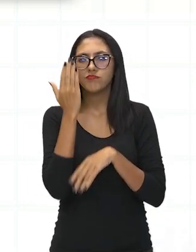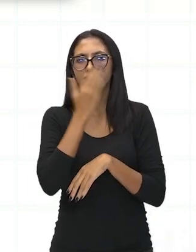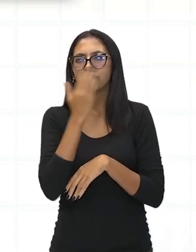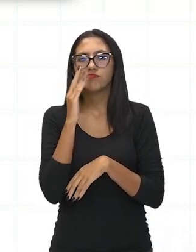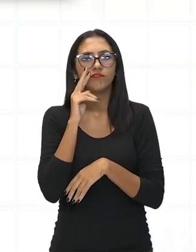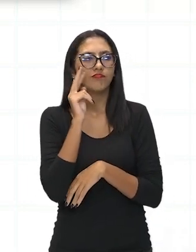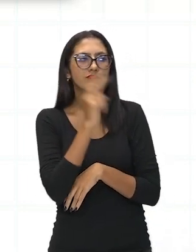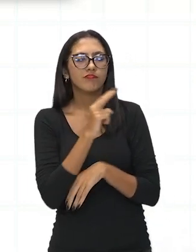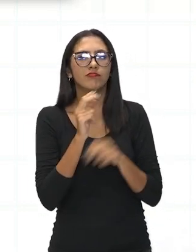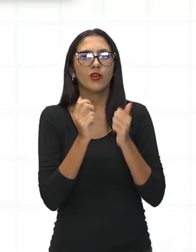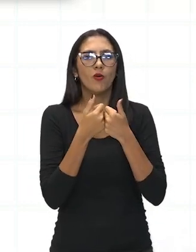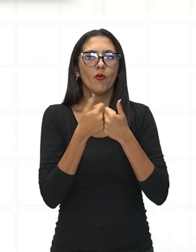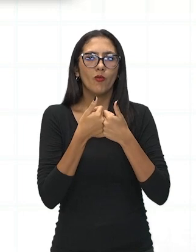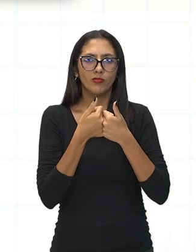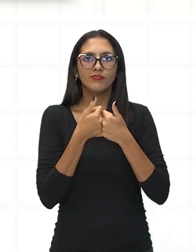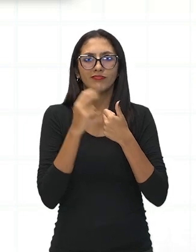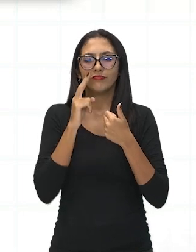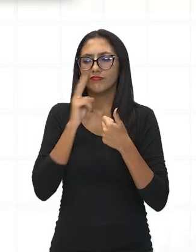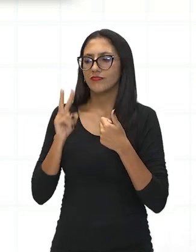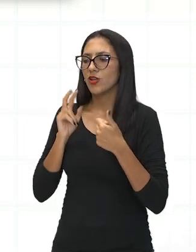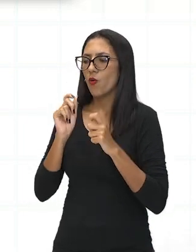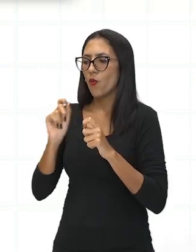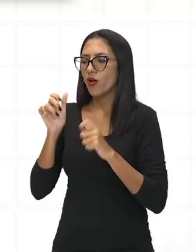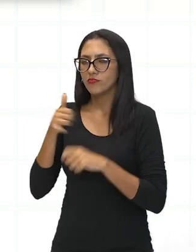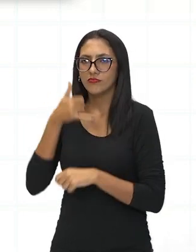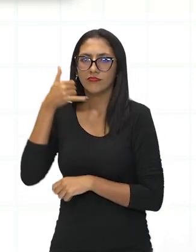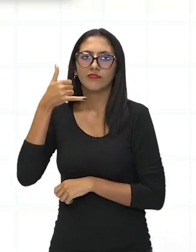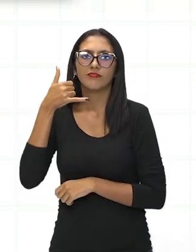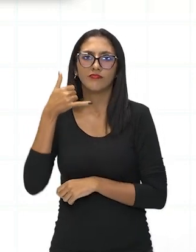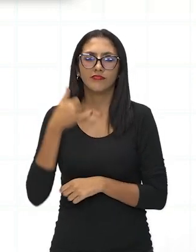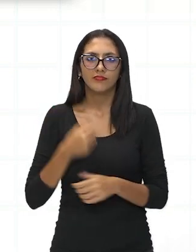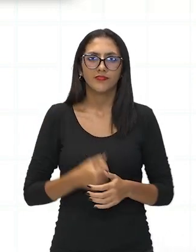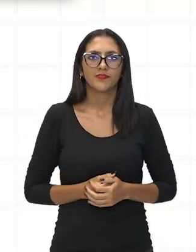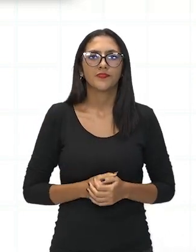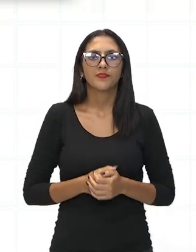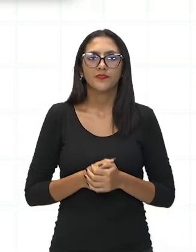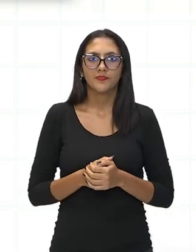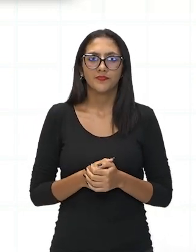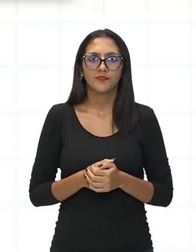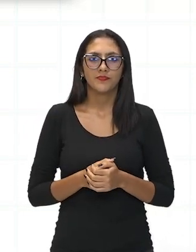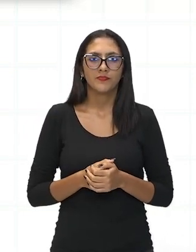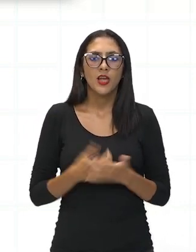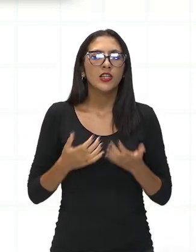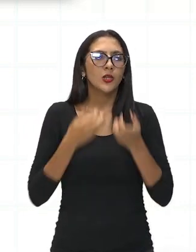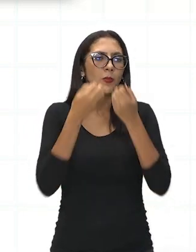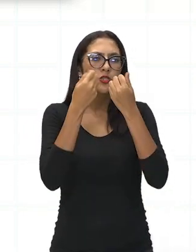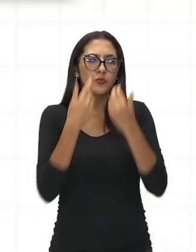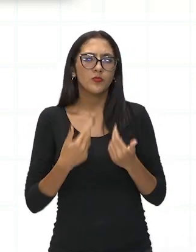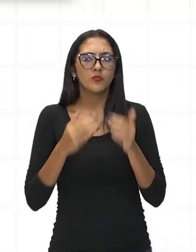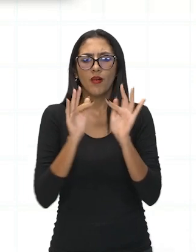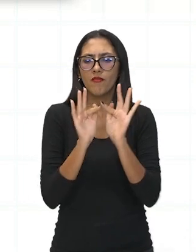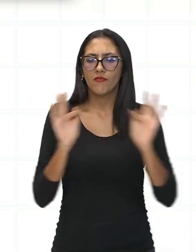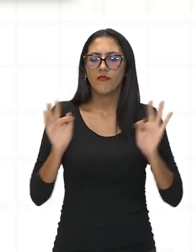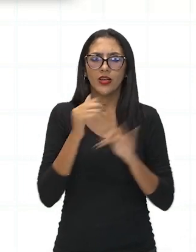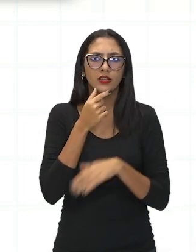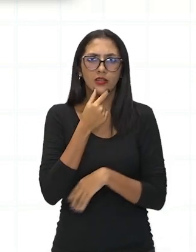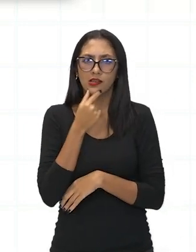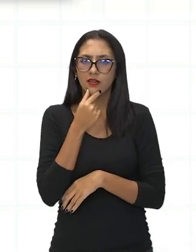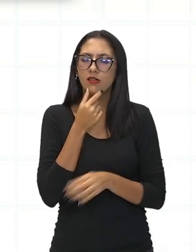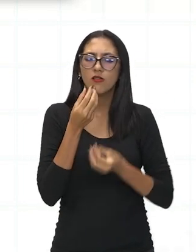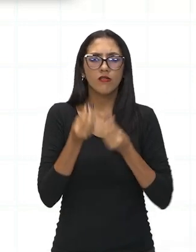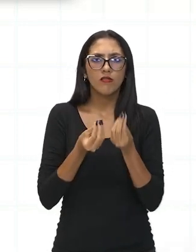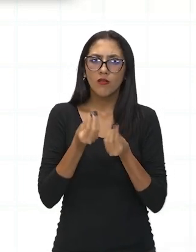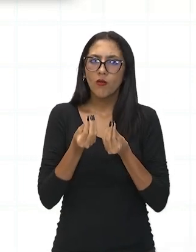Se não prestar atenção, já era, né? Te perde mesmo. Então, para contar isso em inglês, eu vou usar